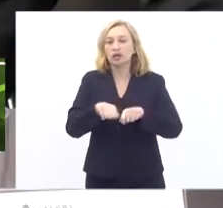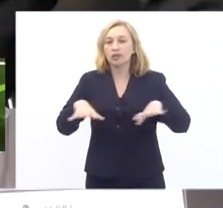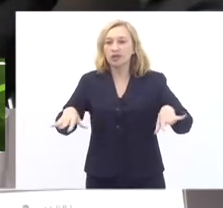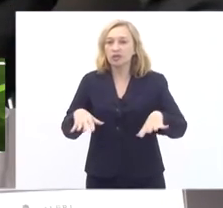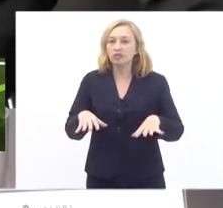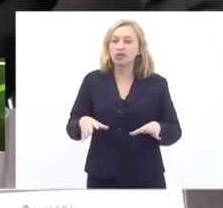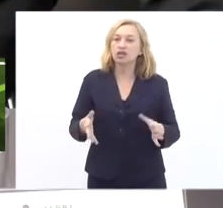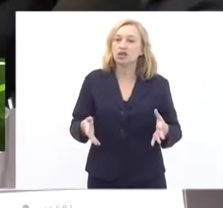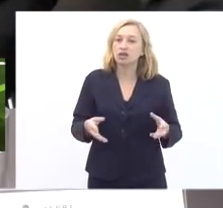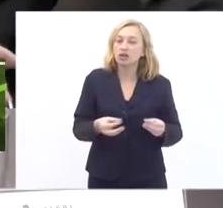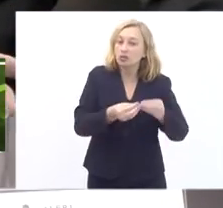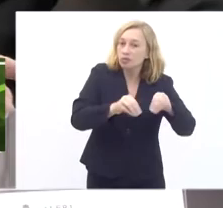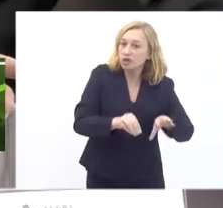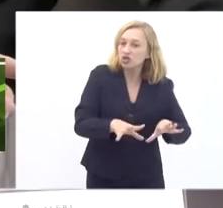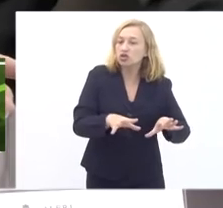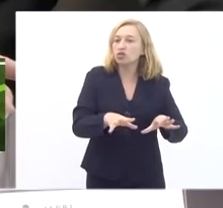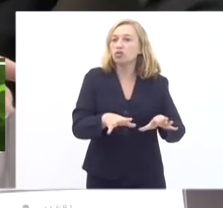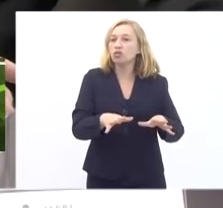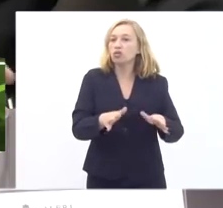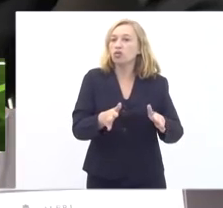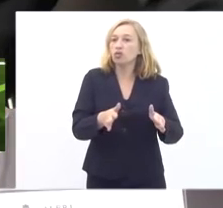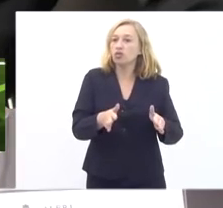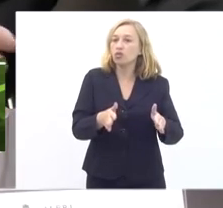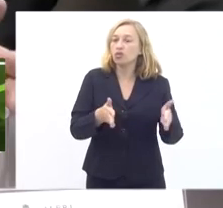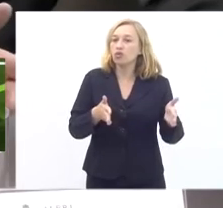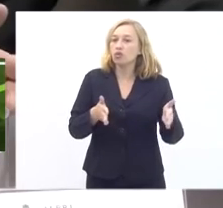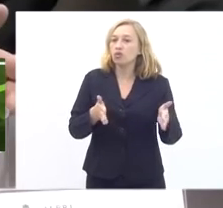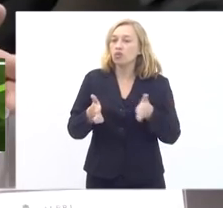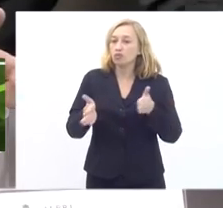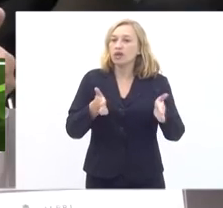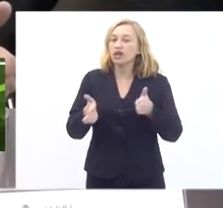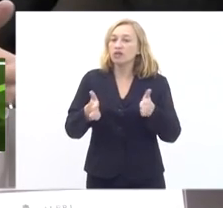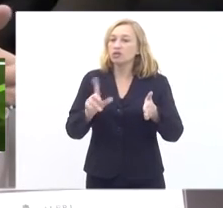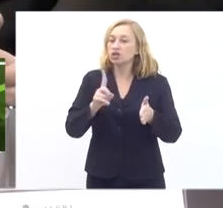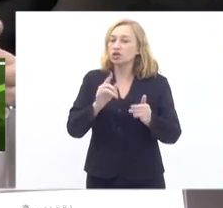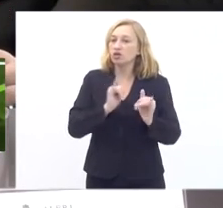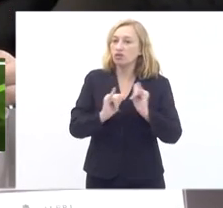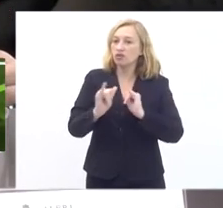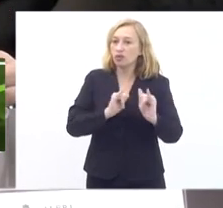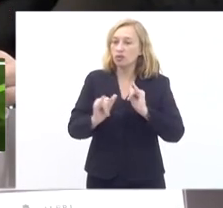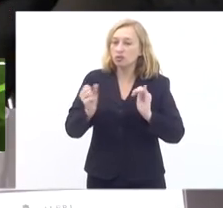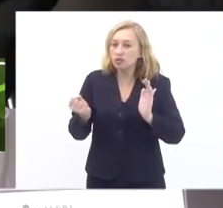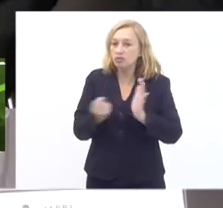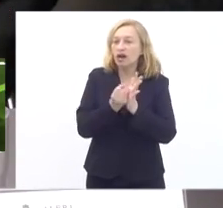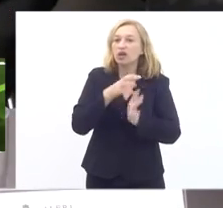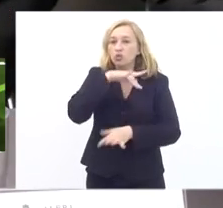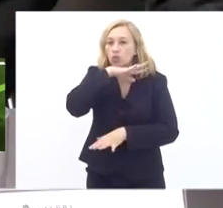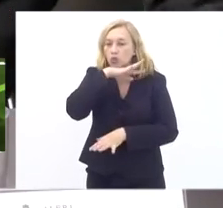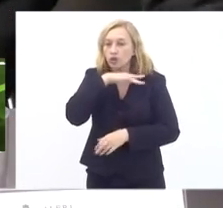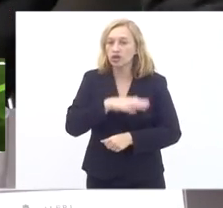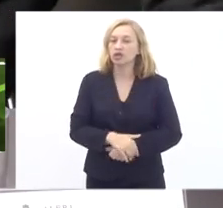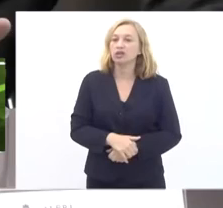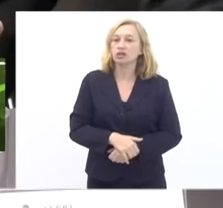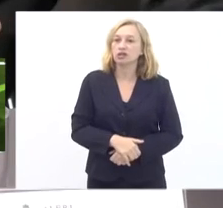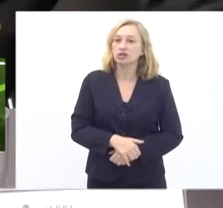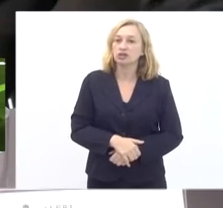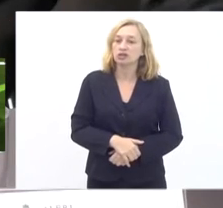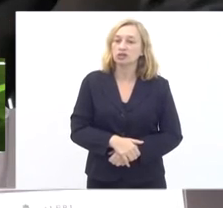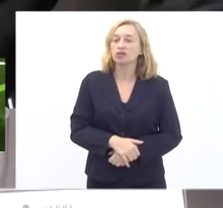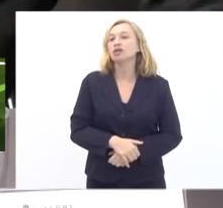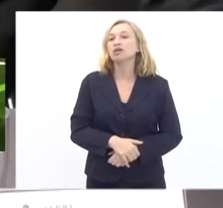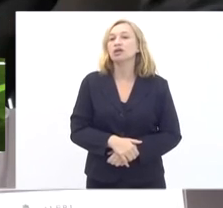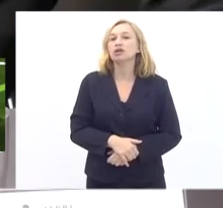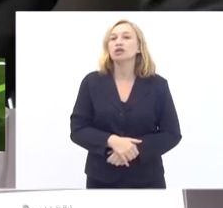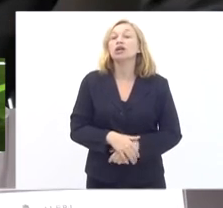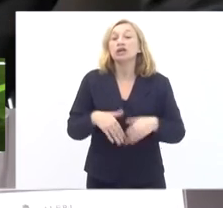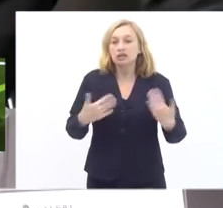colocou um gap, um espaço de não informação e com o impacto negativo que a gente ainda tem que enfrentar simultaneamente.